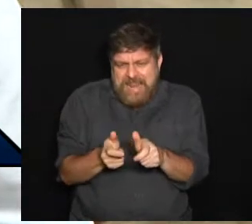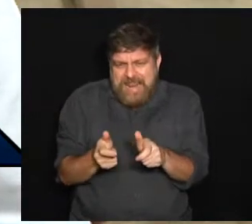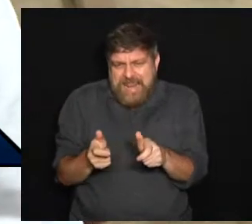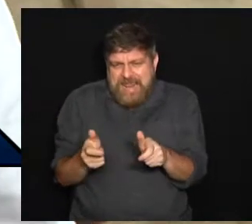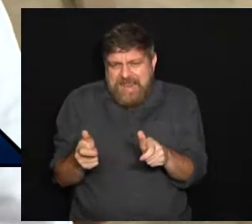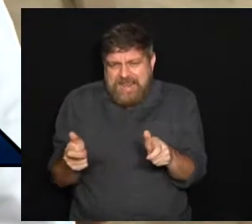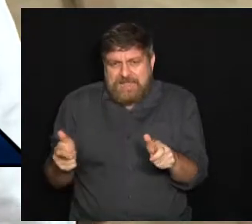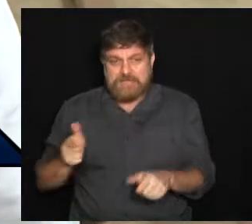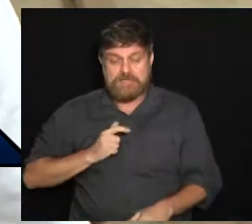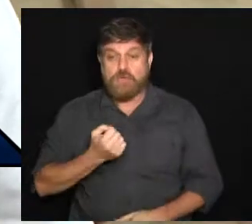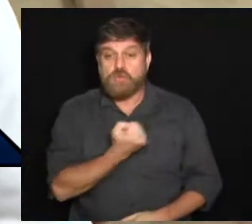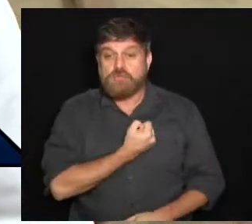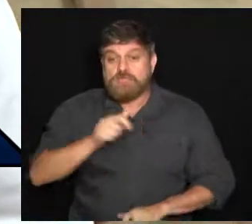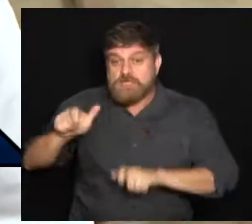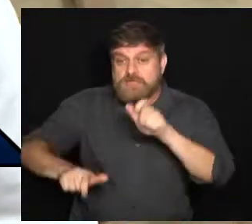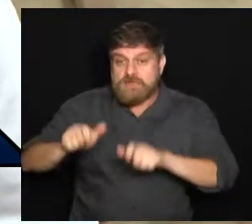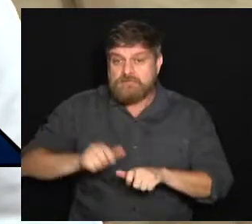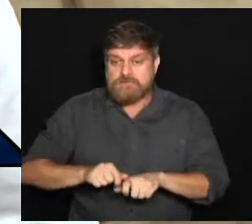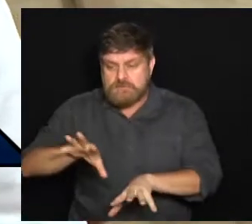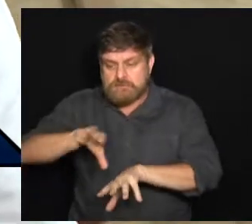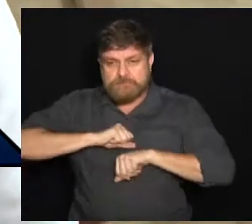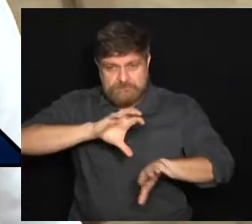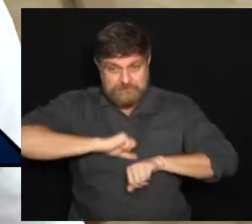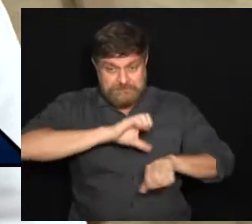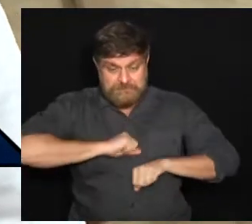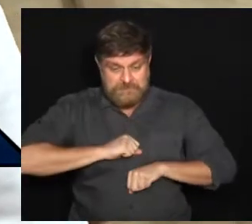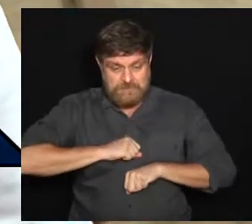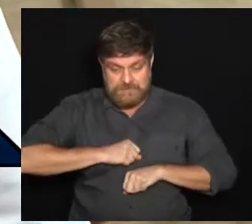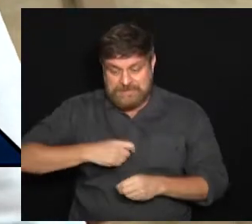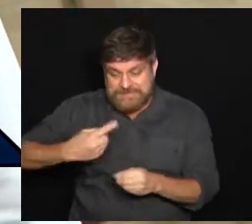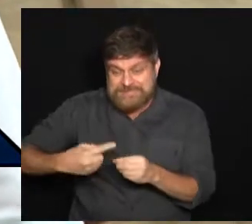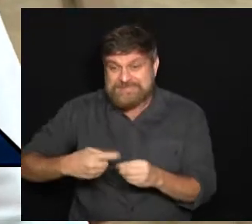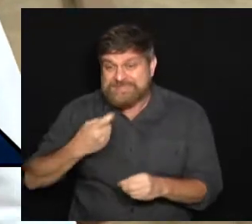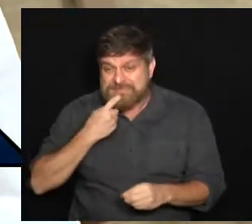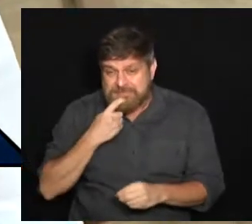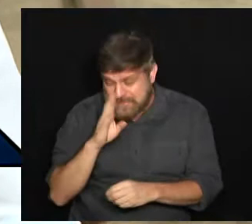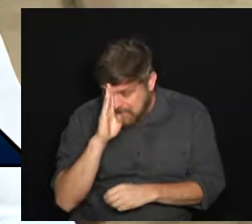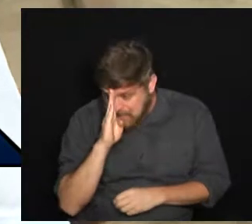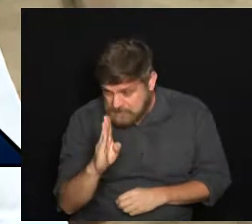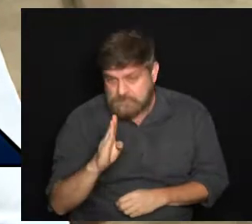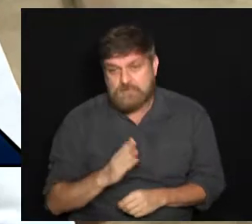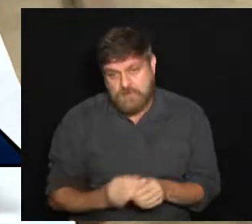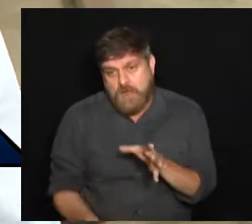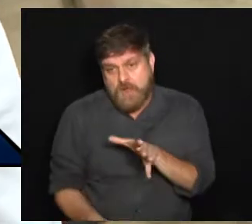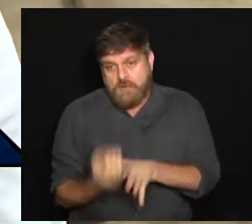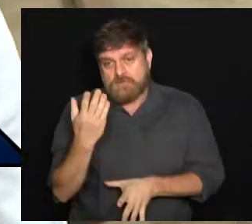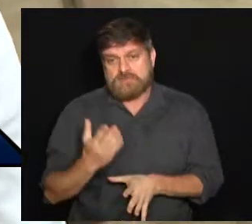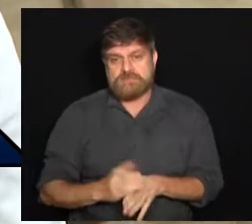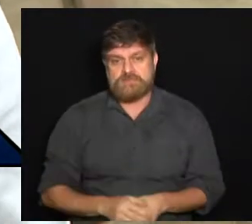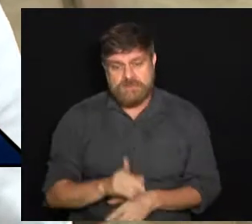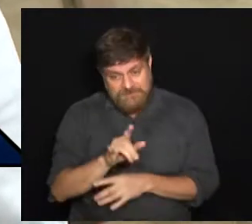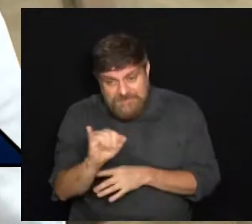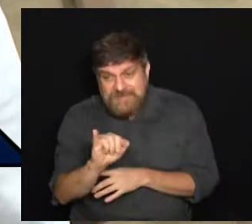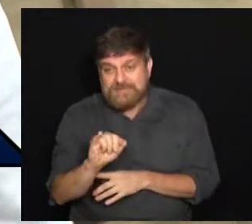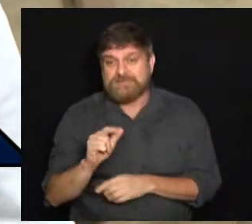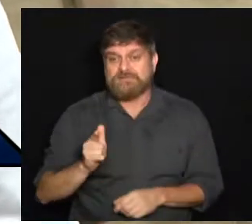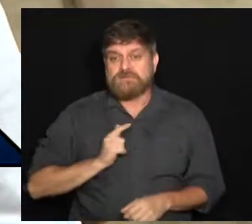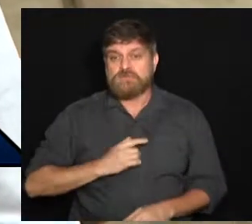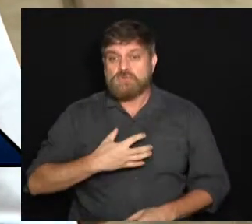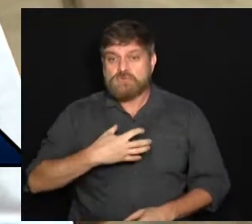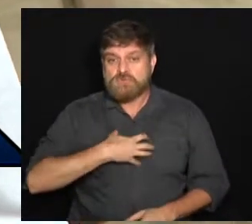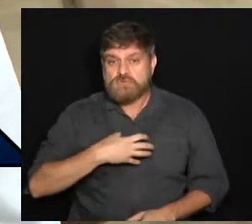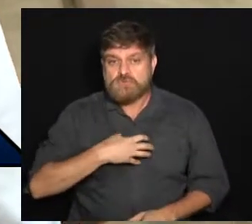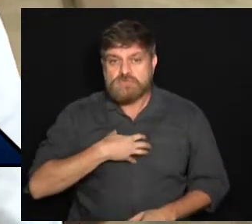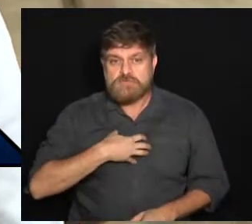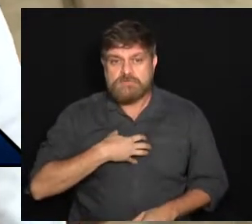crescimento do número de casos de coronavírus no Brasil, e especialmente aqui em Campinas, ele vai acontecer, mas que ele vai se dar de uma forma um pouco